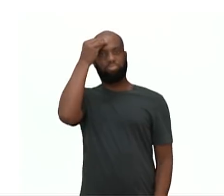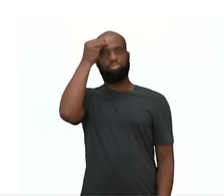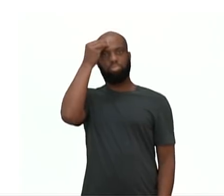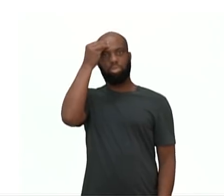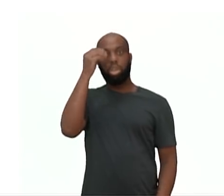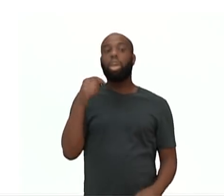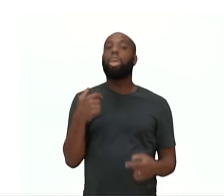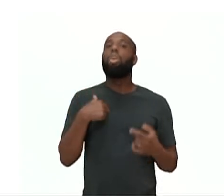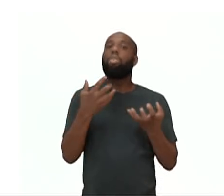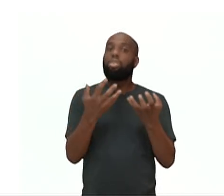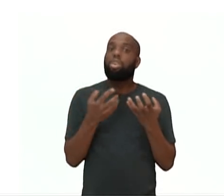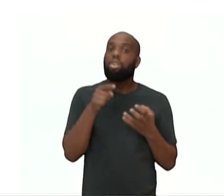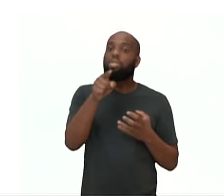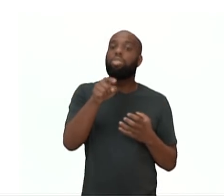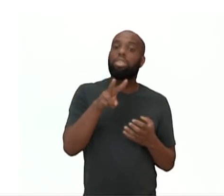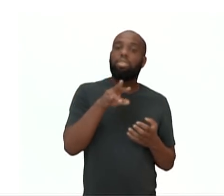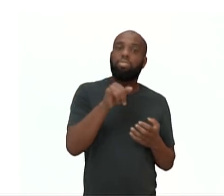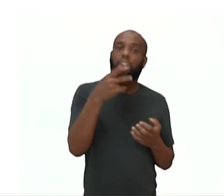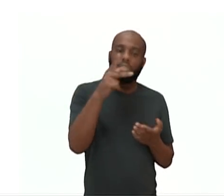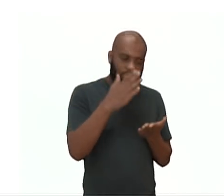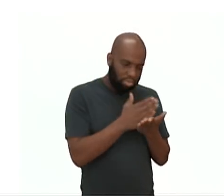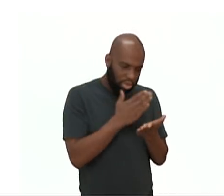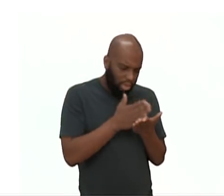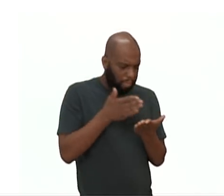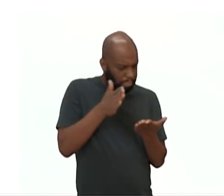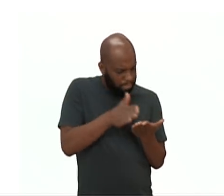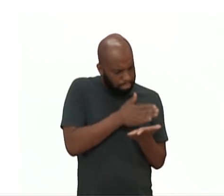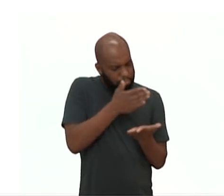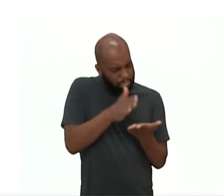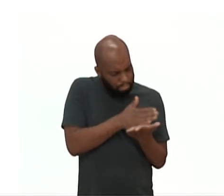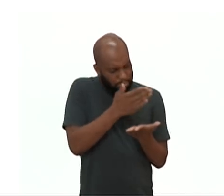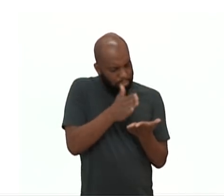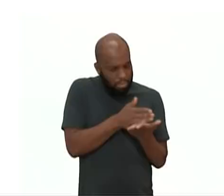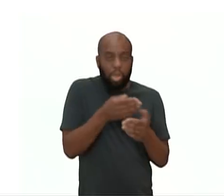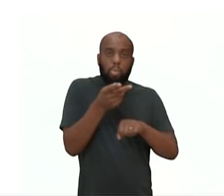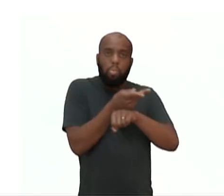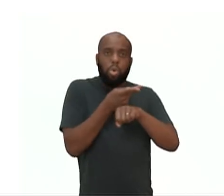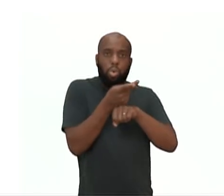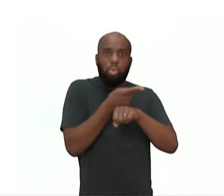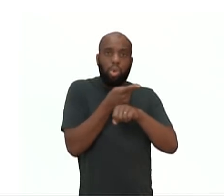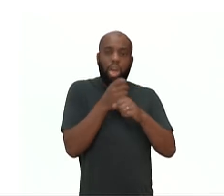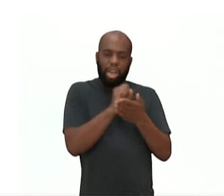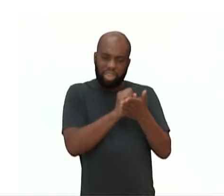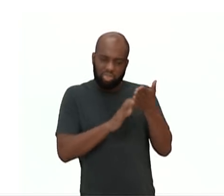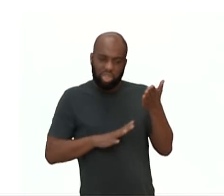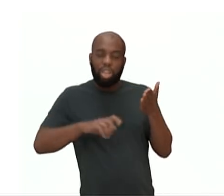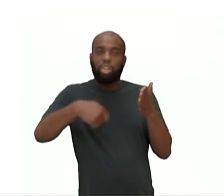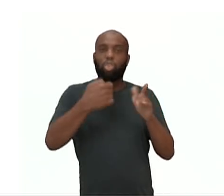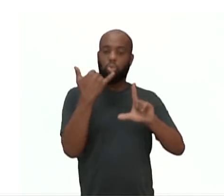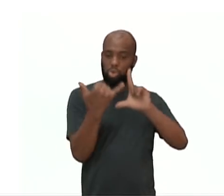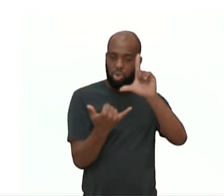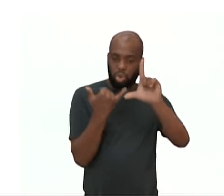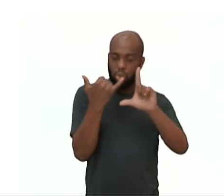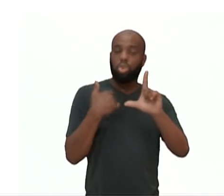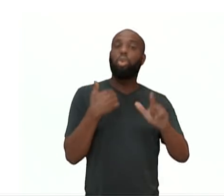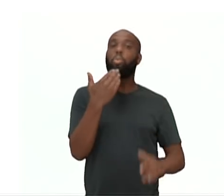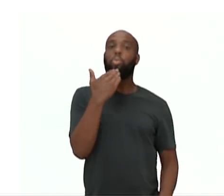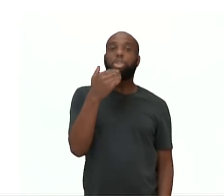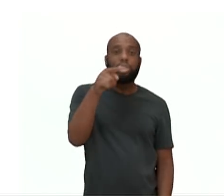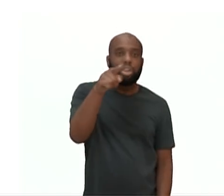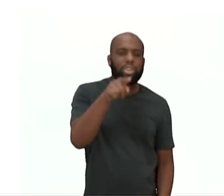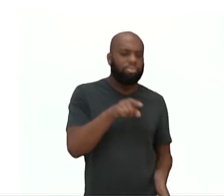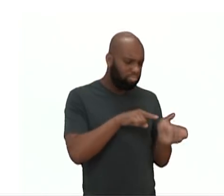você procure no seu caderno, a gente fez uma atividade sobre o lúdico. Eu pedi para vocês pesquisarem o que era lúdico,